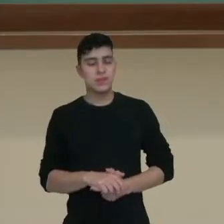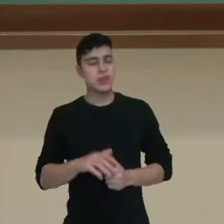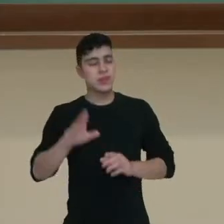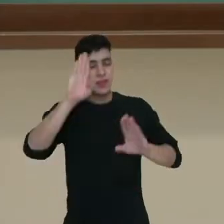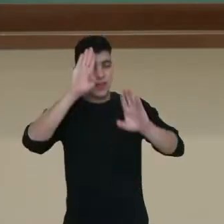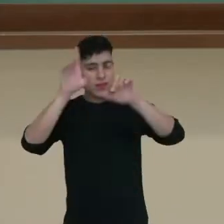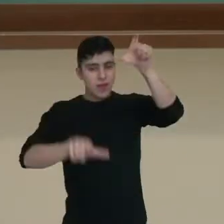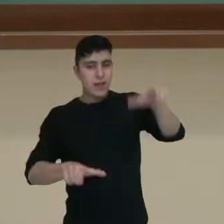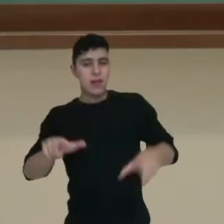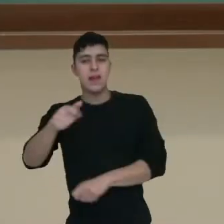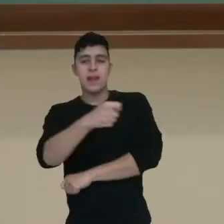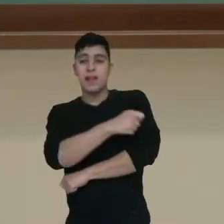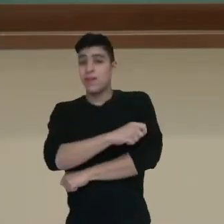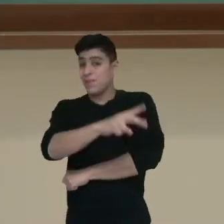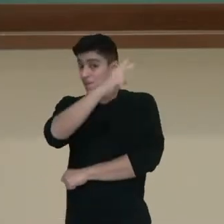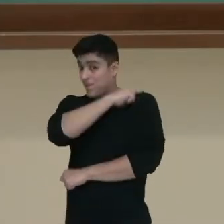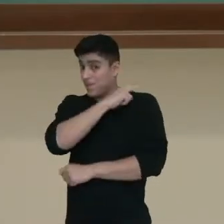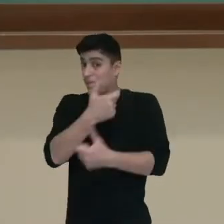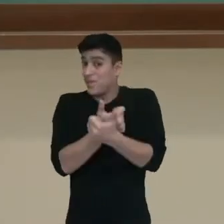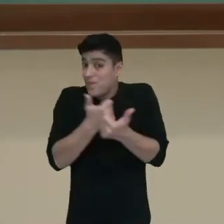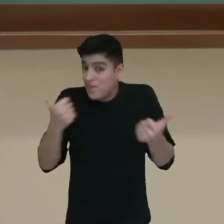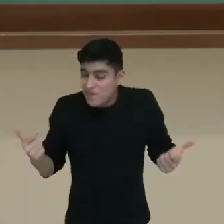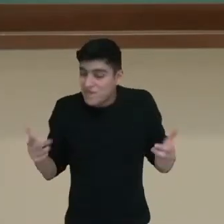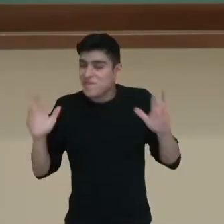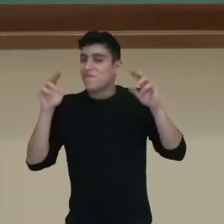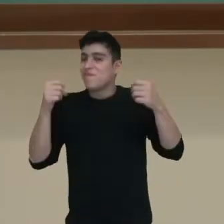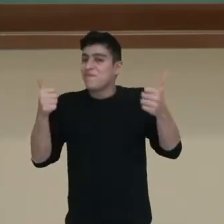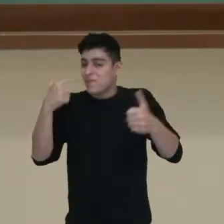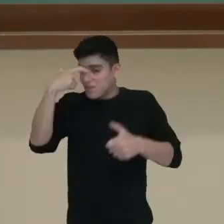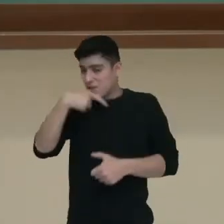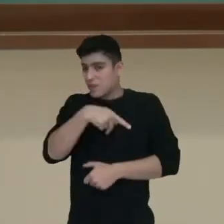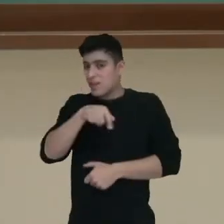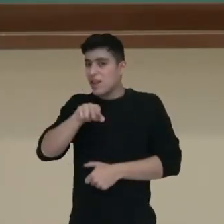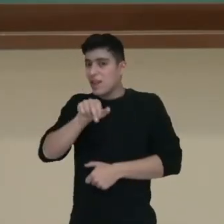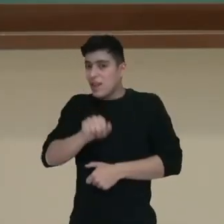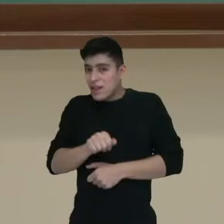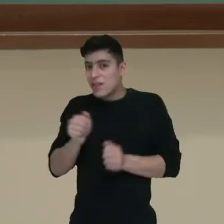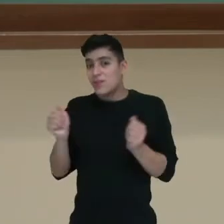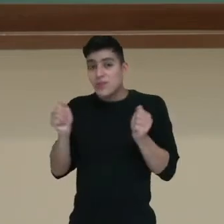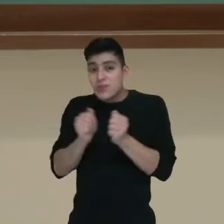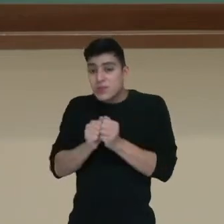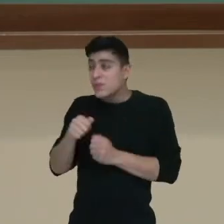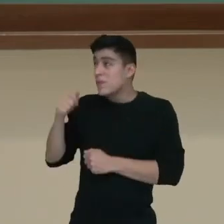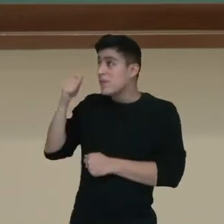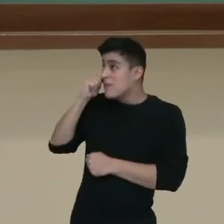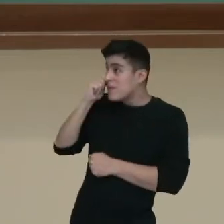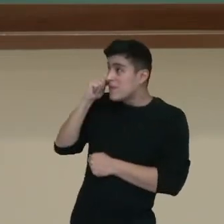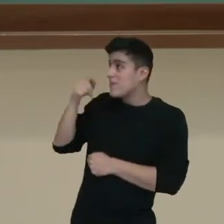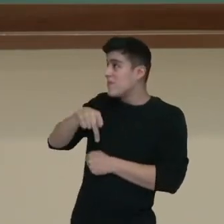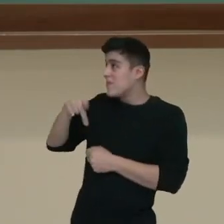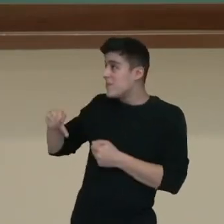Olá, estudantes da segunda série, tudo bem? Eu espero que sim. Eu sou a professora Ana Carolina. Hoje nós estamos com o Lucas